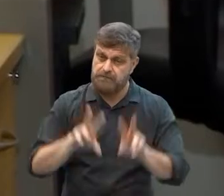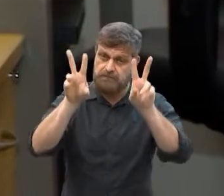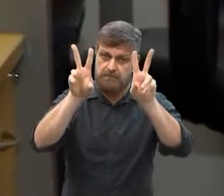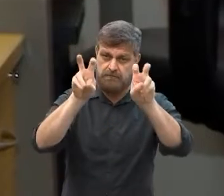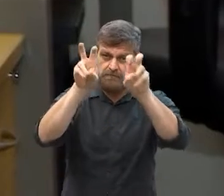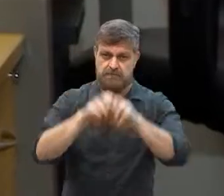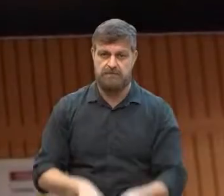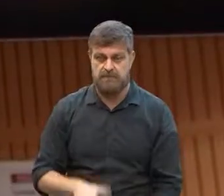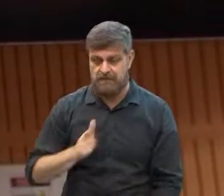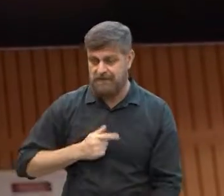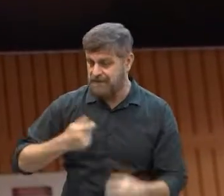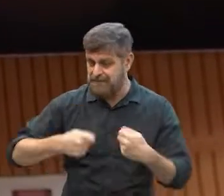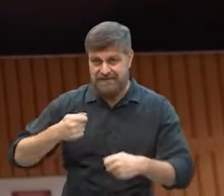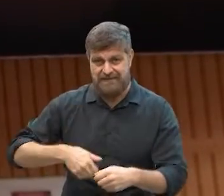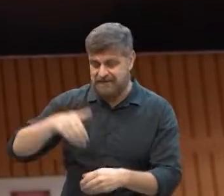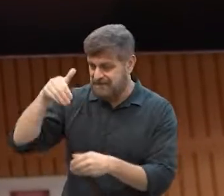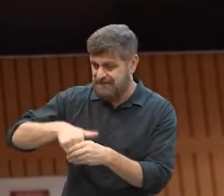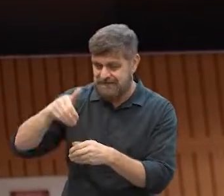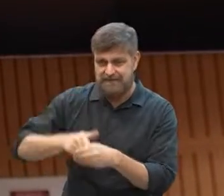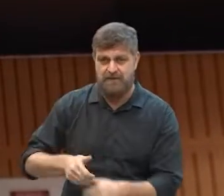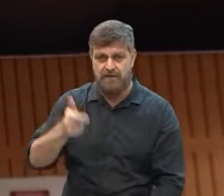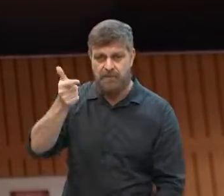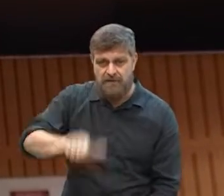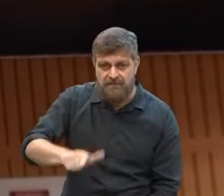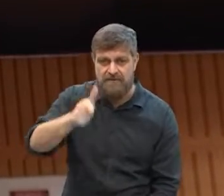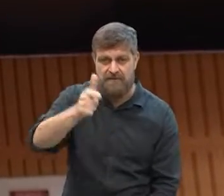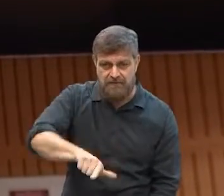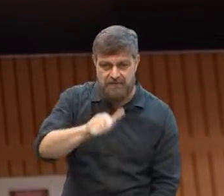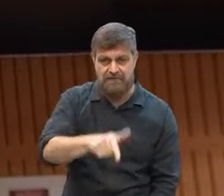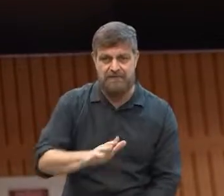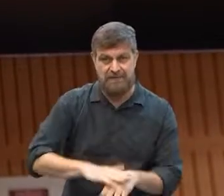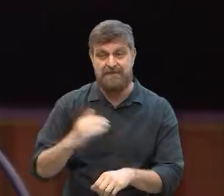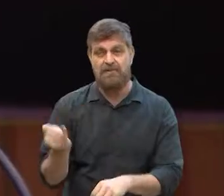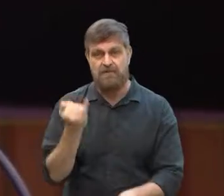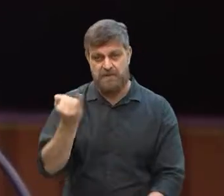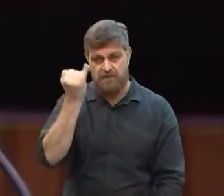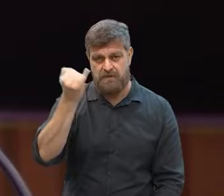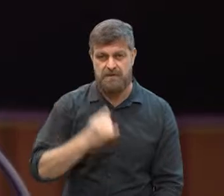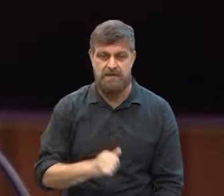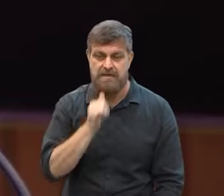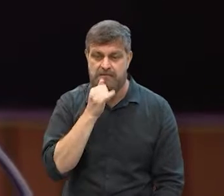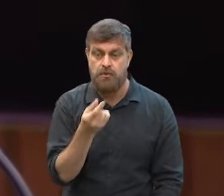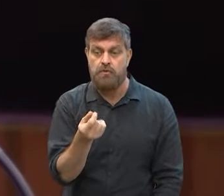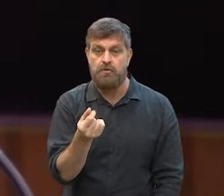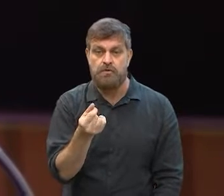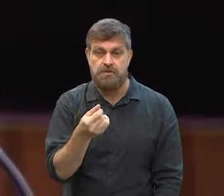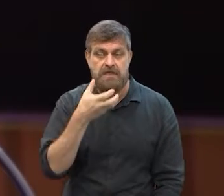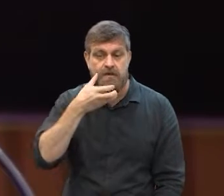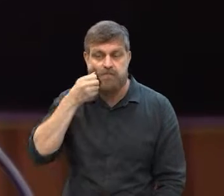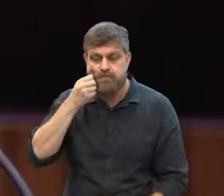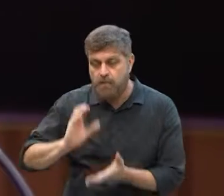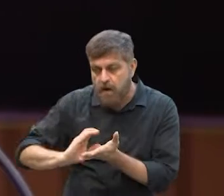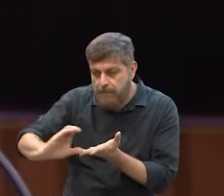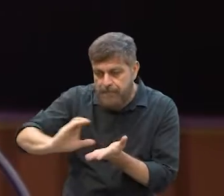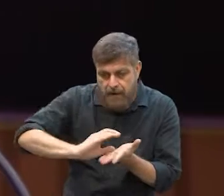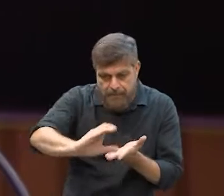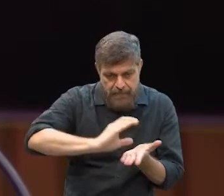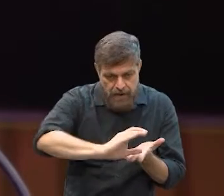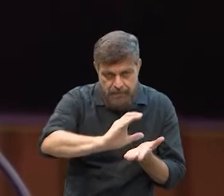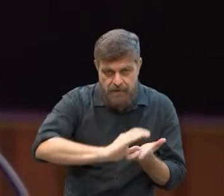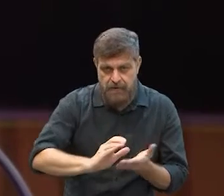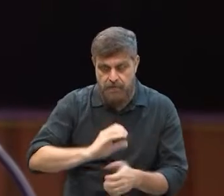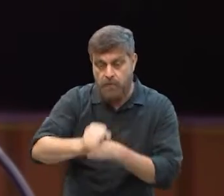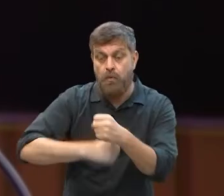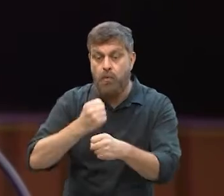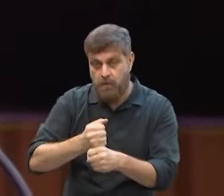que são ordinários, que são recorrentes, mas que são muito importantes, como o orçamento, que é debatido na Casa e que vale